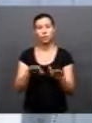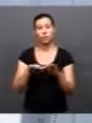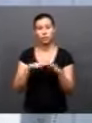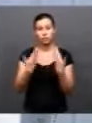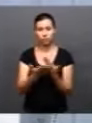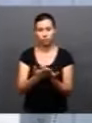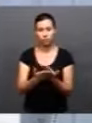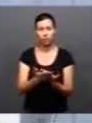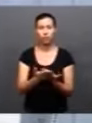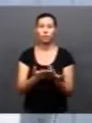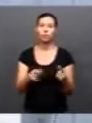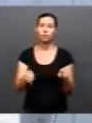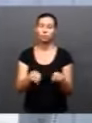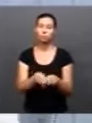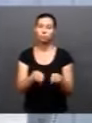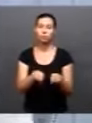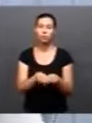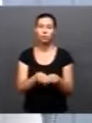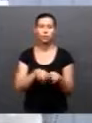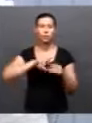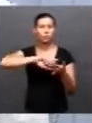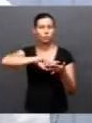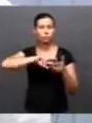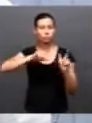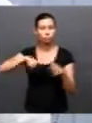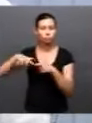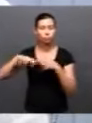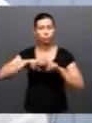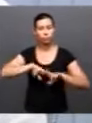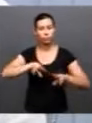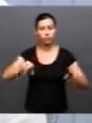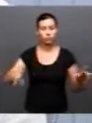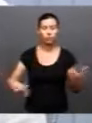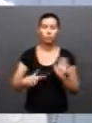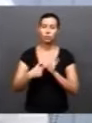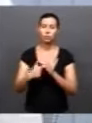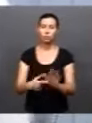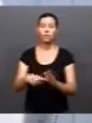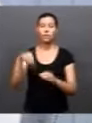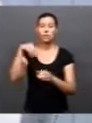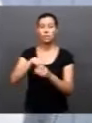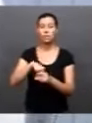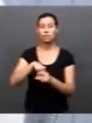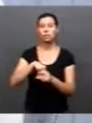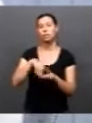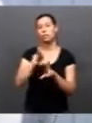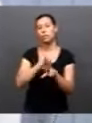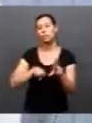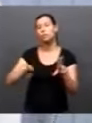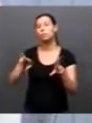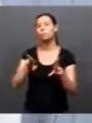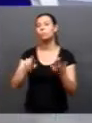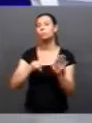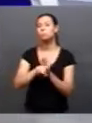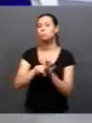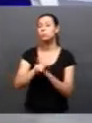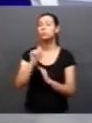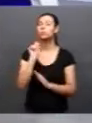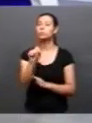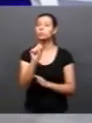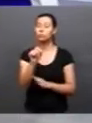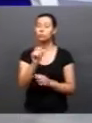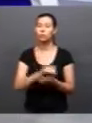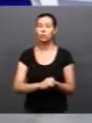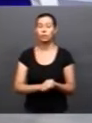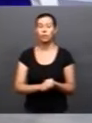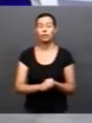aos parques, levar o que está sendo feito aqui. É uma forma até de prestação de contas, não é isso, senhora? É, eu